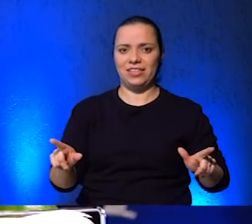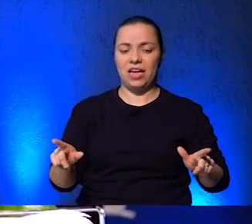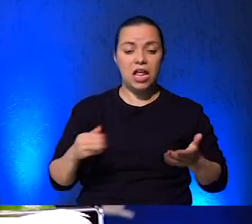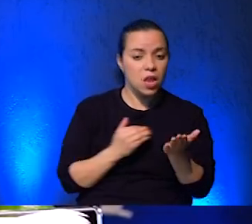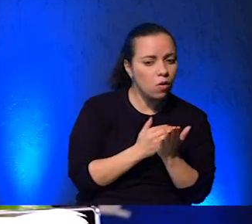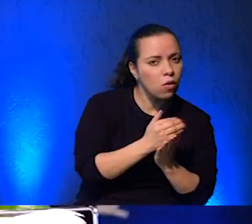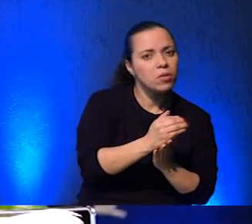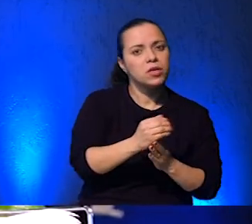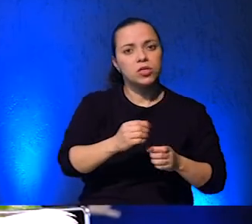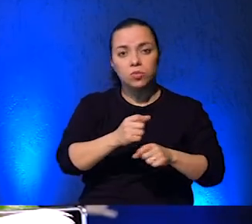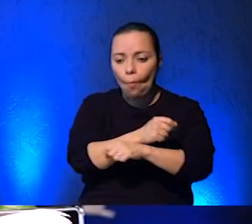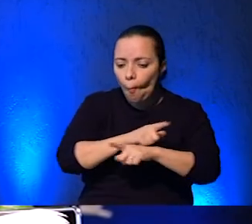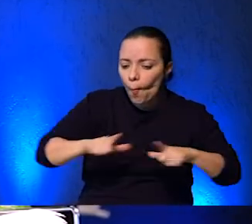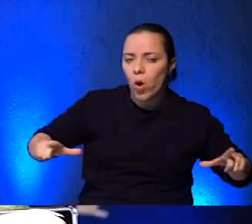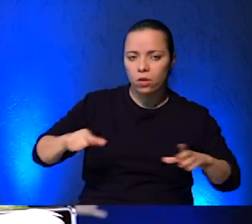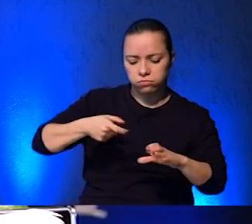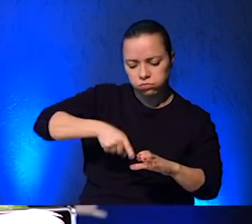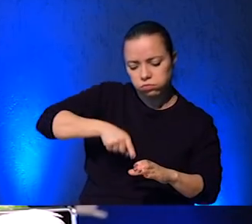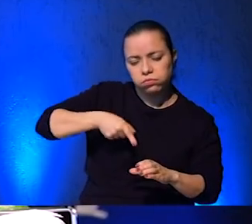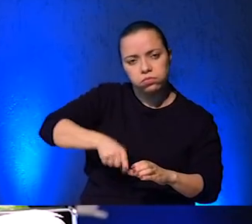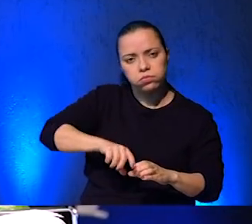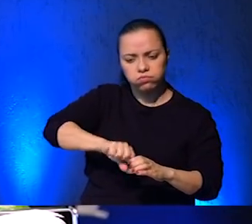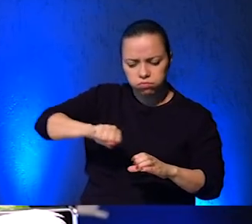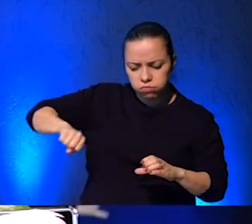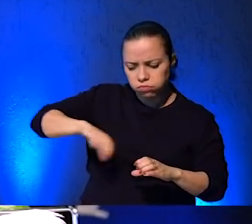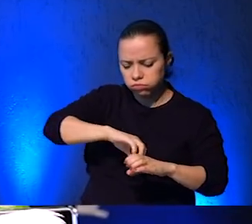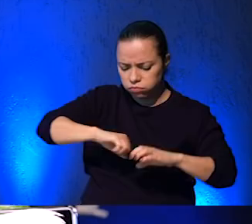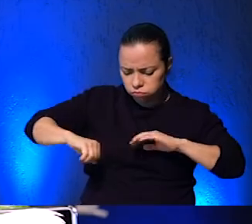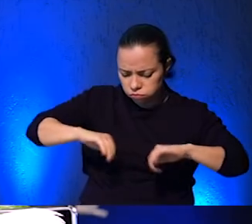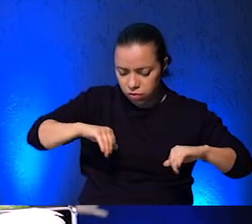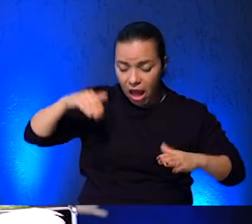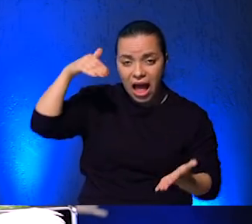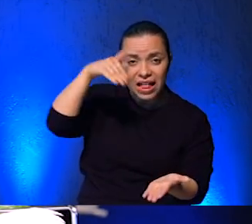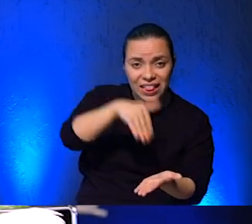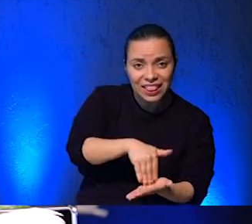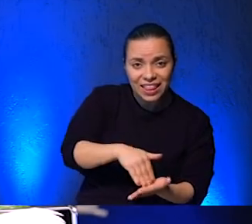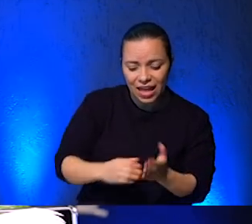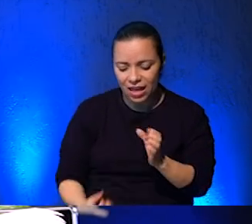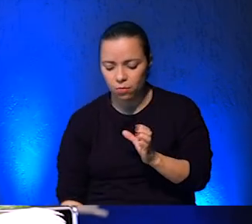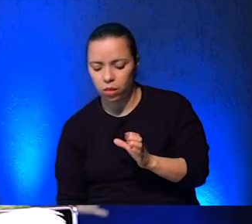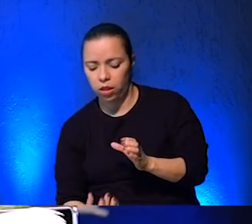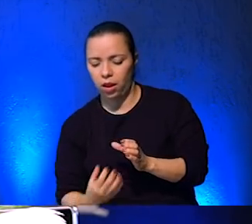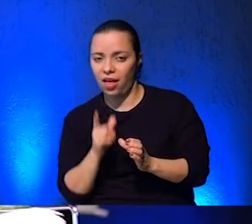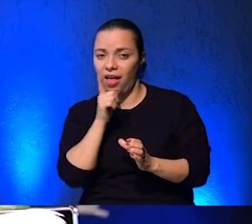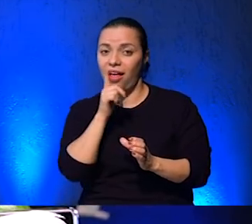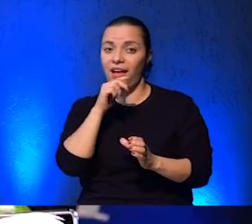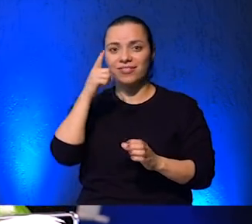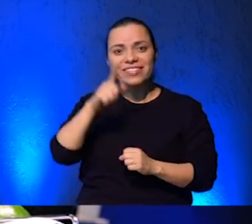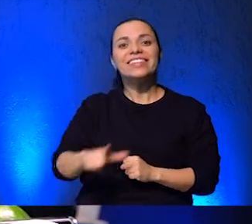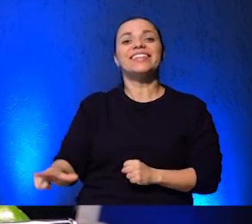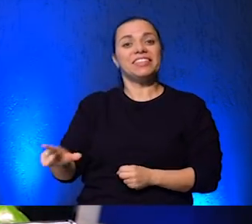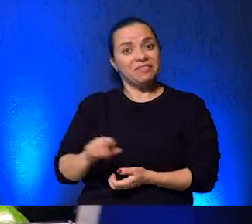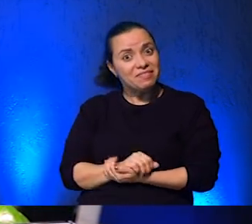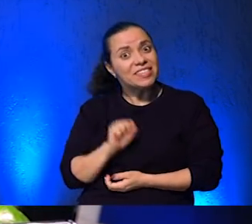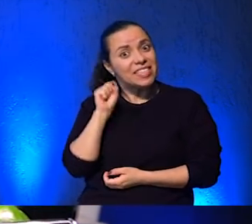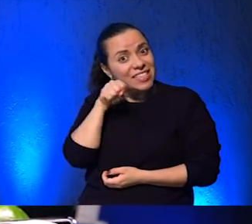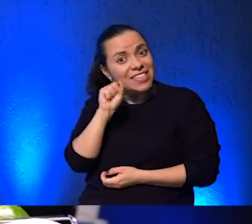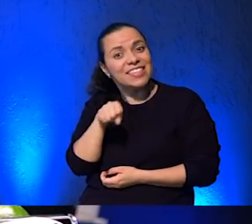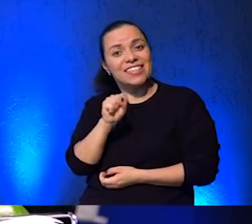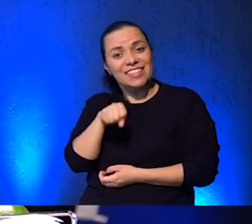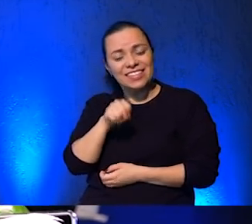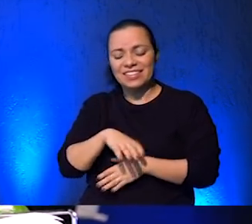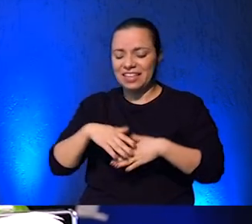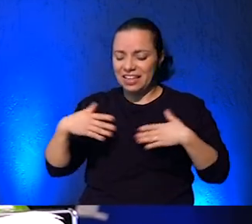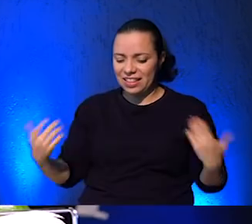recuperou a água que ele tinha perdido e não apenas isso a bíblia diz que as pessoas pelejava por que isaque era o